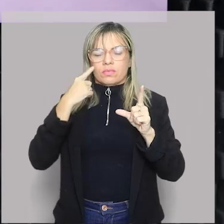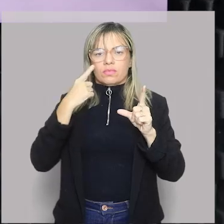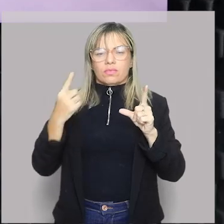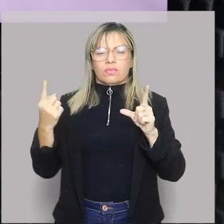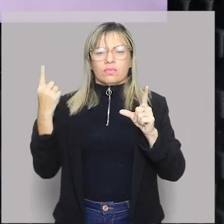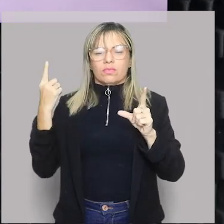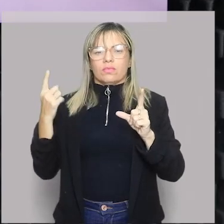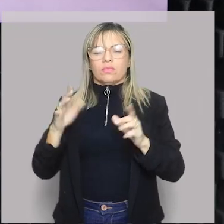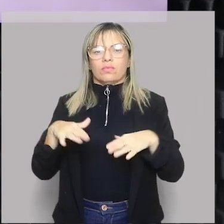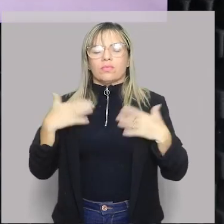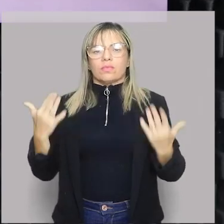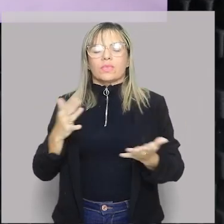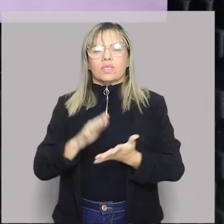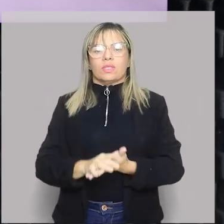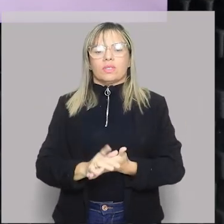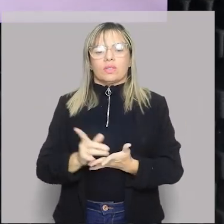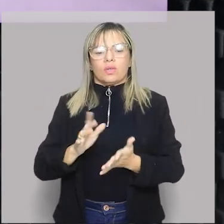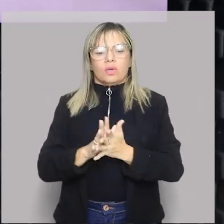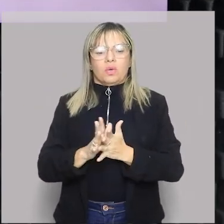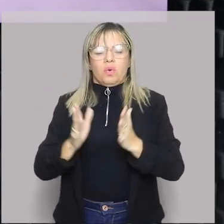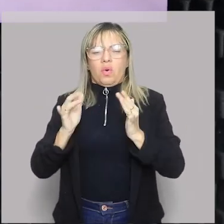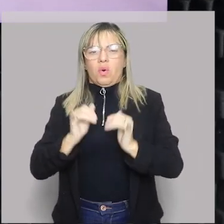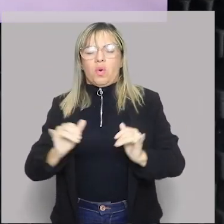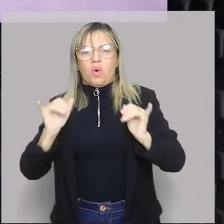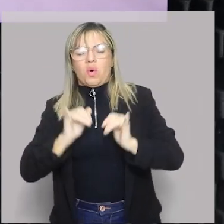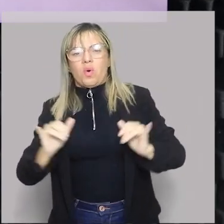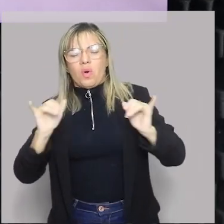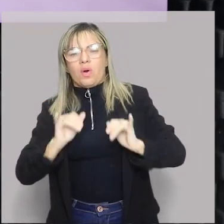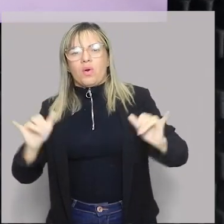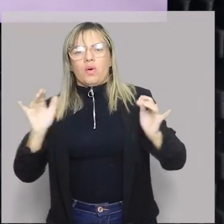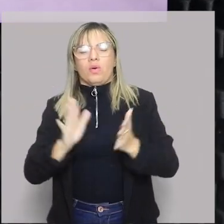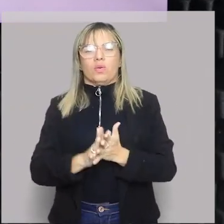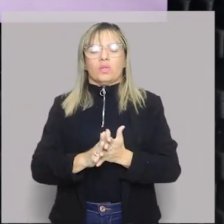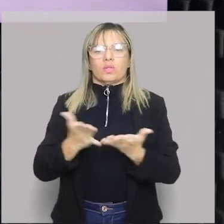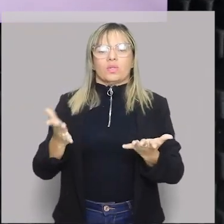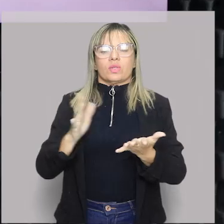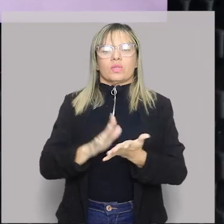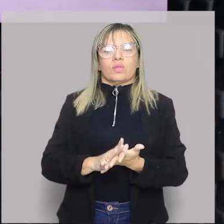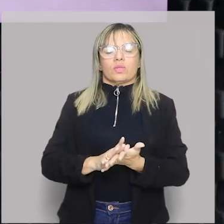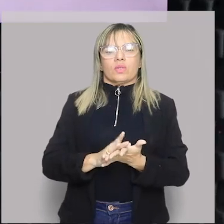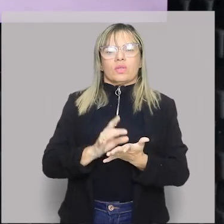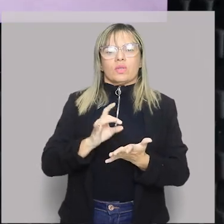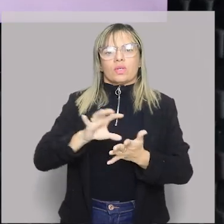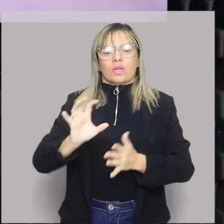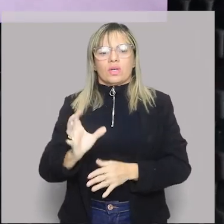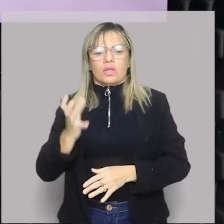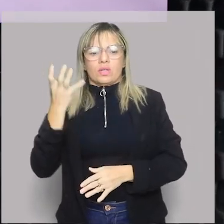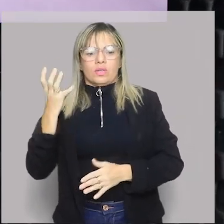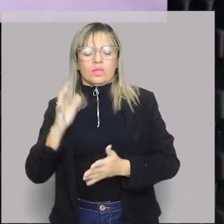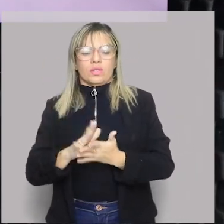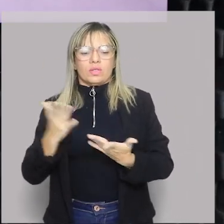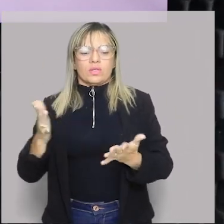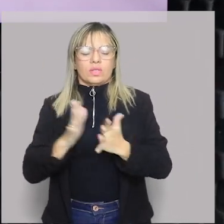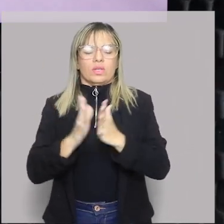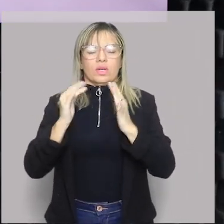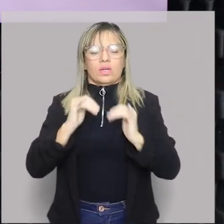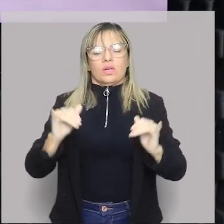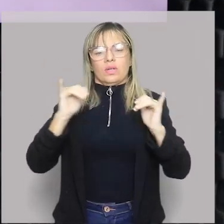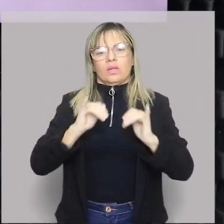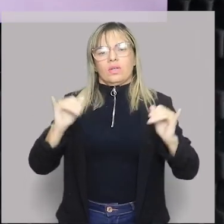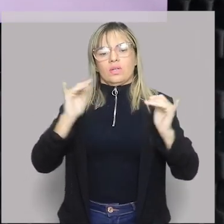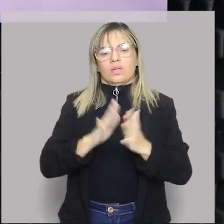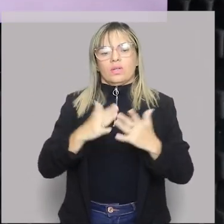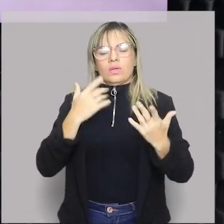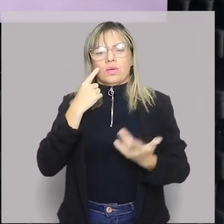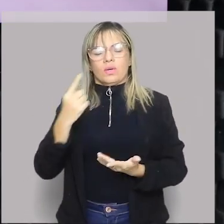observe, certo? Eu não estou noticiando, não estou falando de um fato. A notícia fala de fatos, certo? Aqui eu